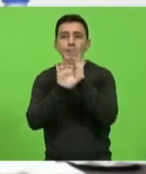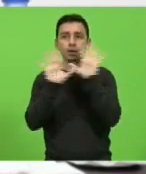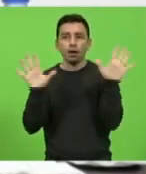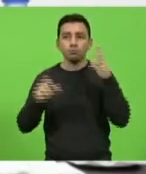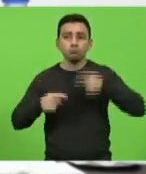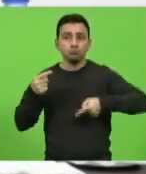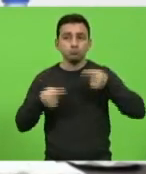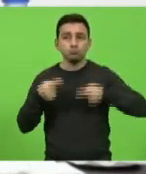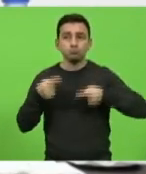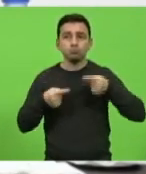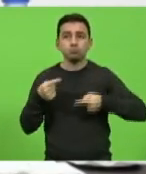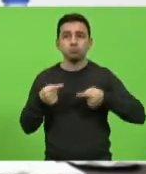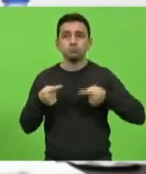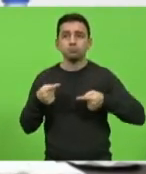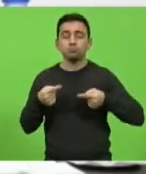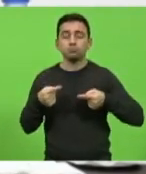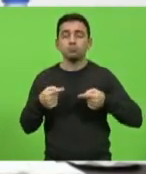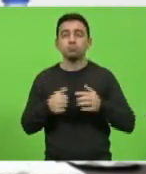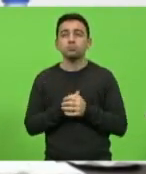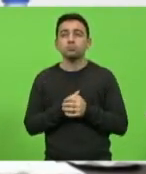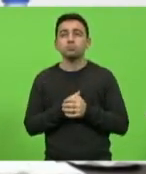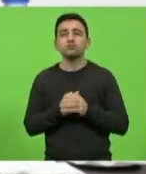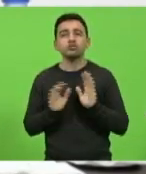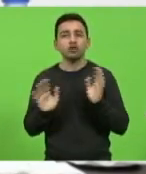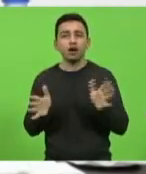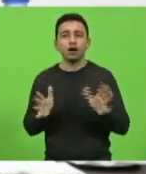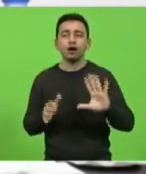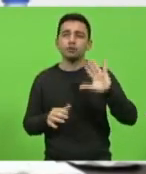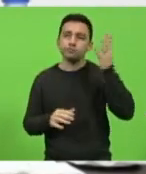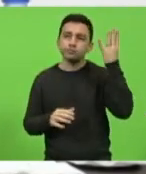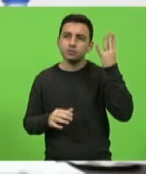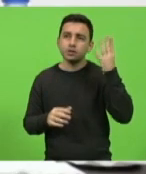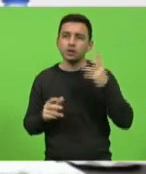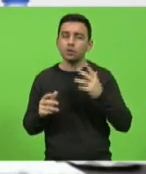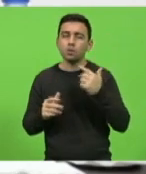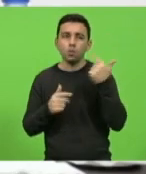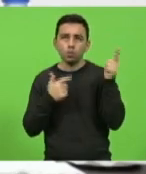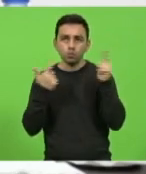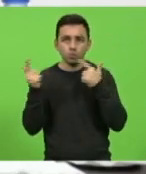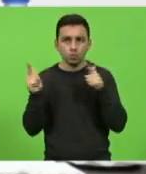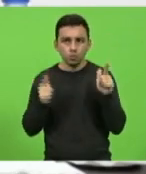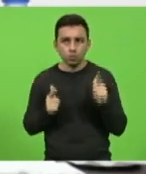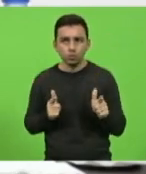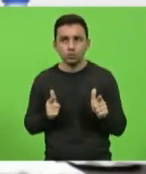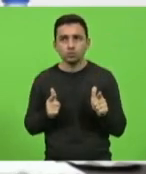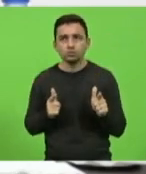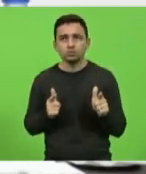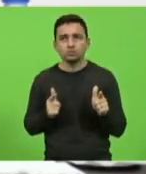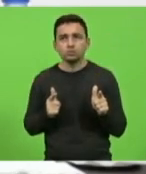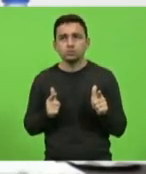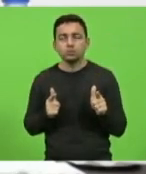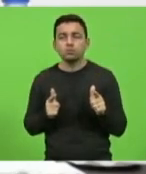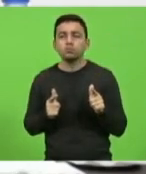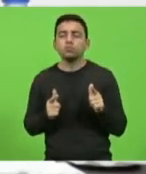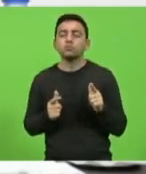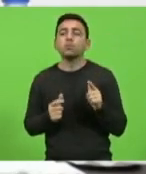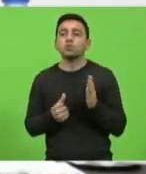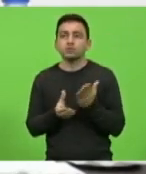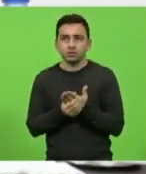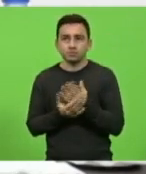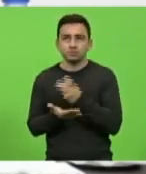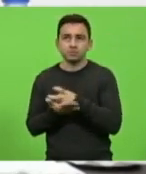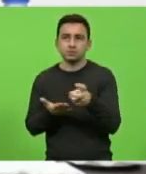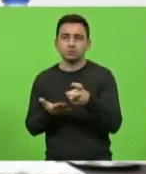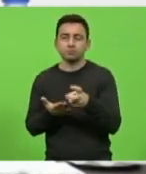debates, notadamente e como só ia acontecer nas outras ocasiões, no outro processo de impeachment, será dada a